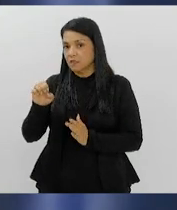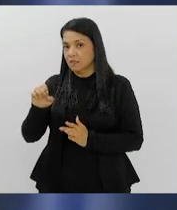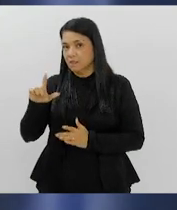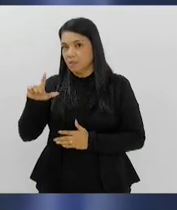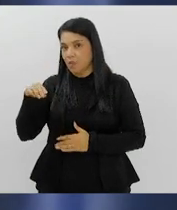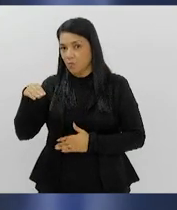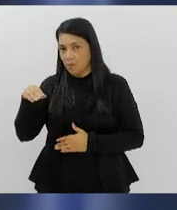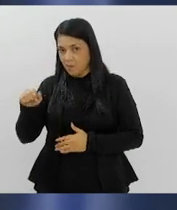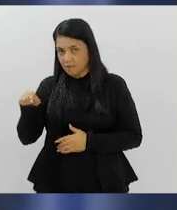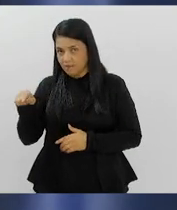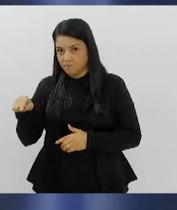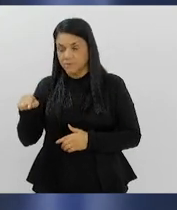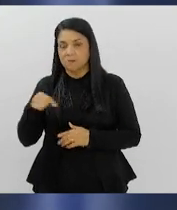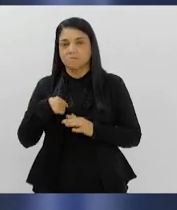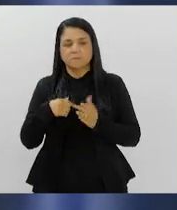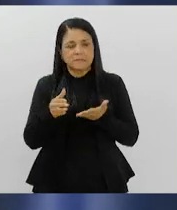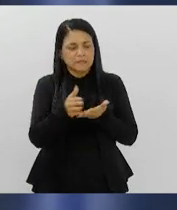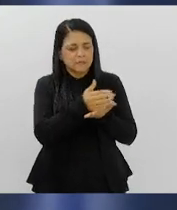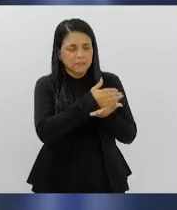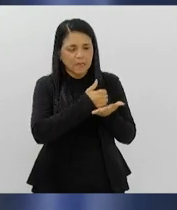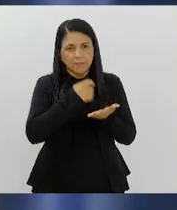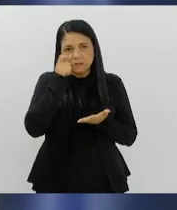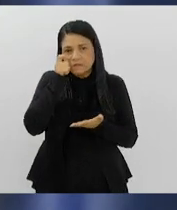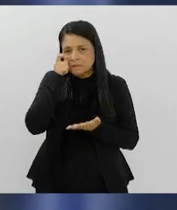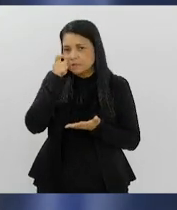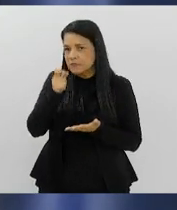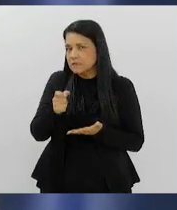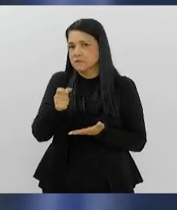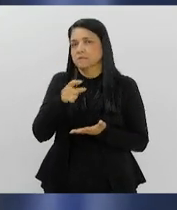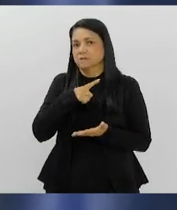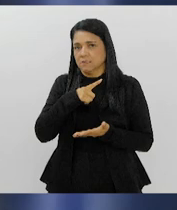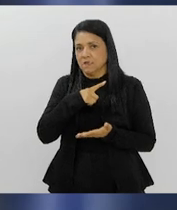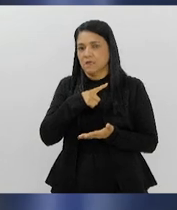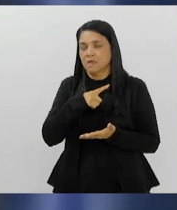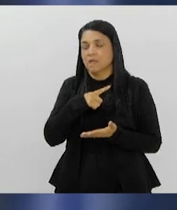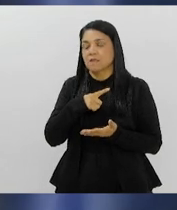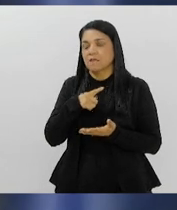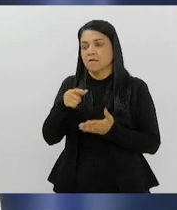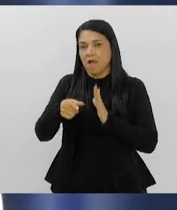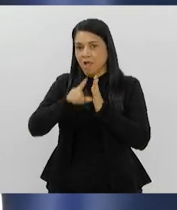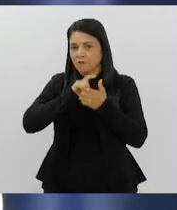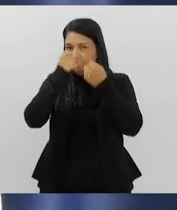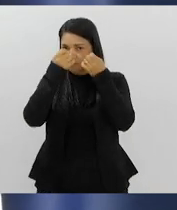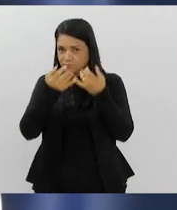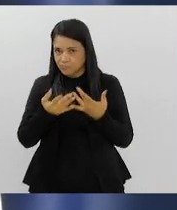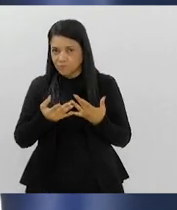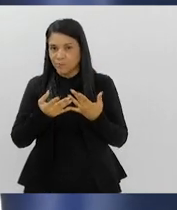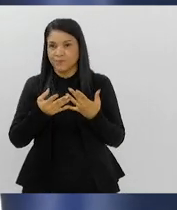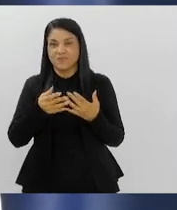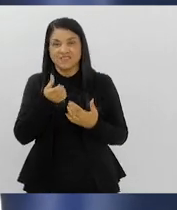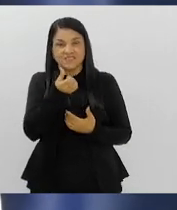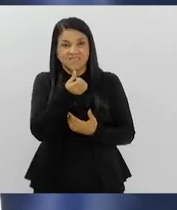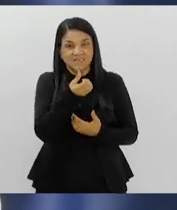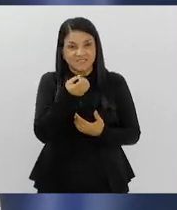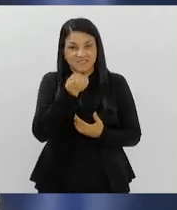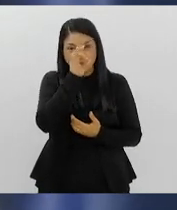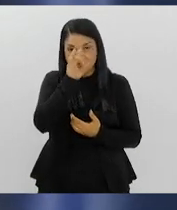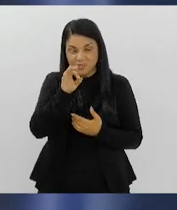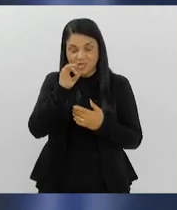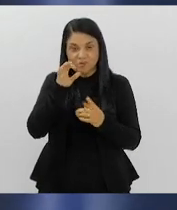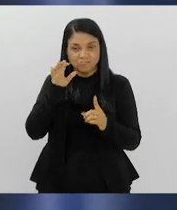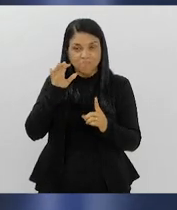ele traz um dado que é interessantíssimo, que ela mesma já ressaltou aqui, que 60% dos ataques em escolas